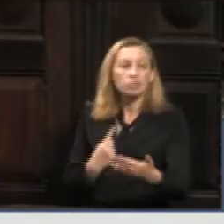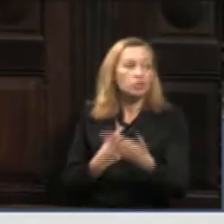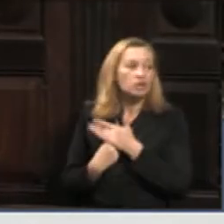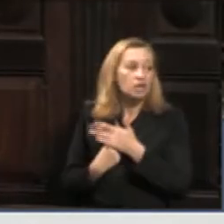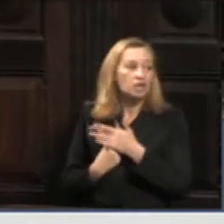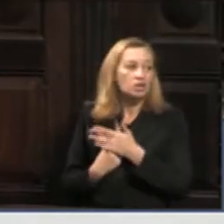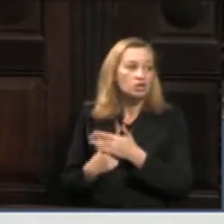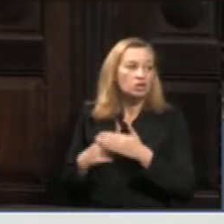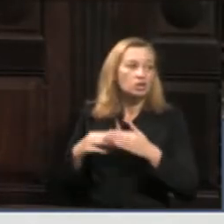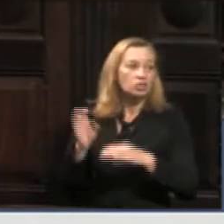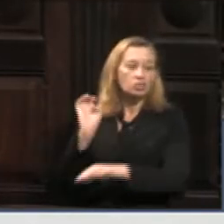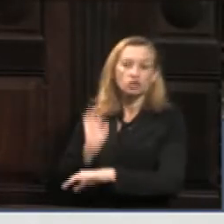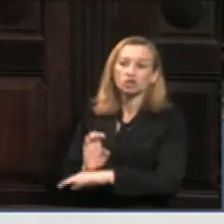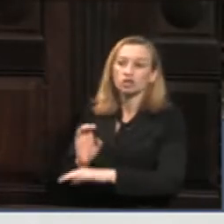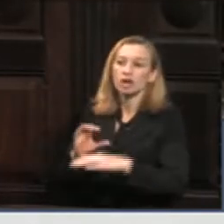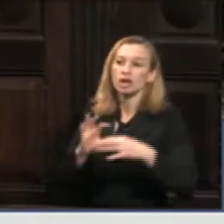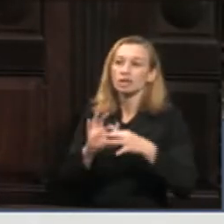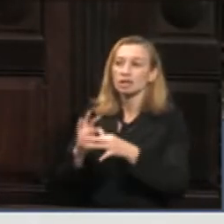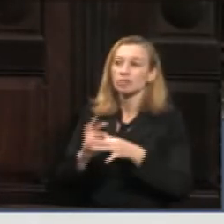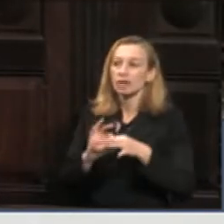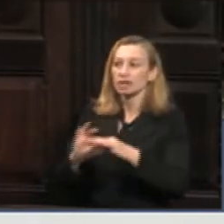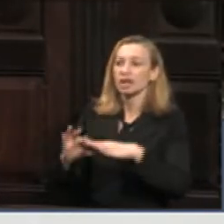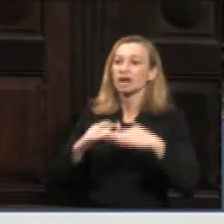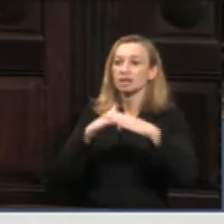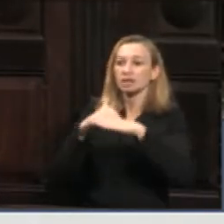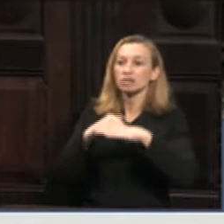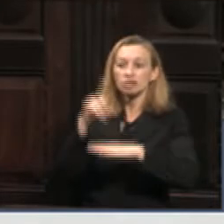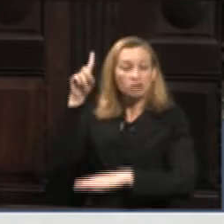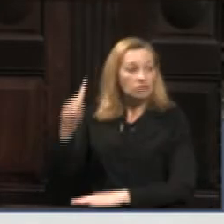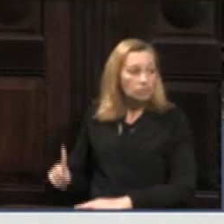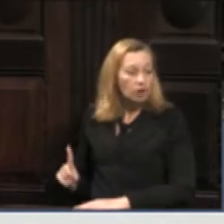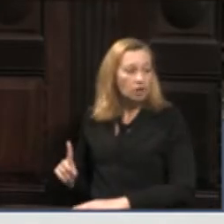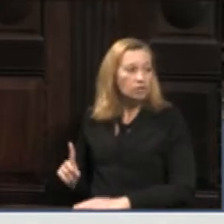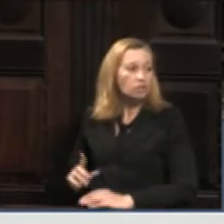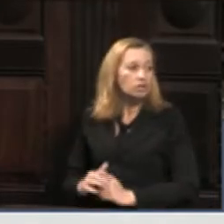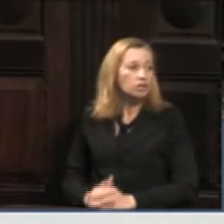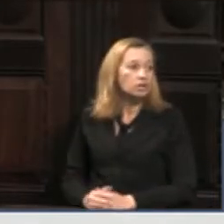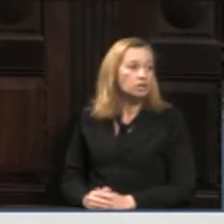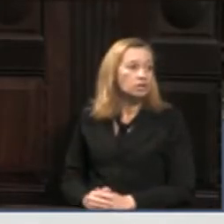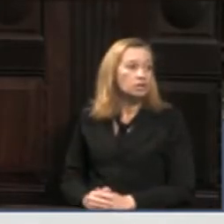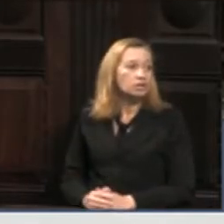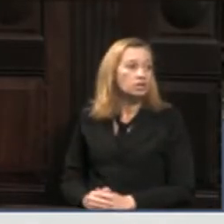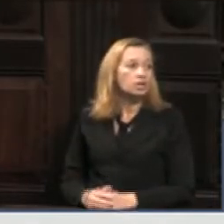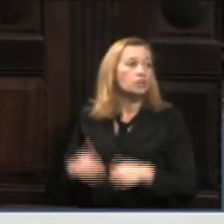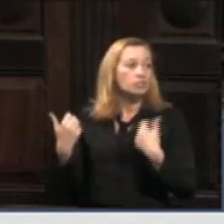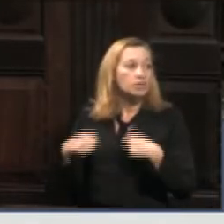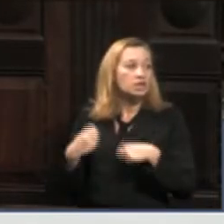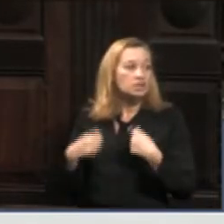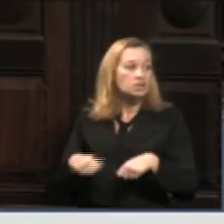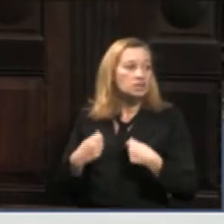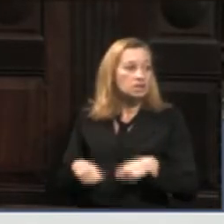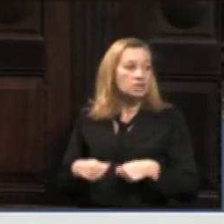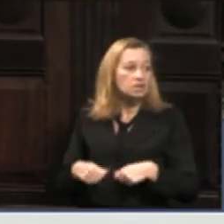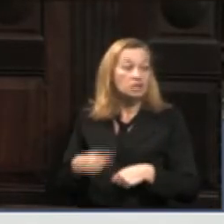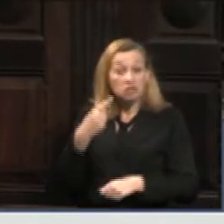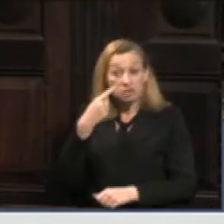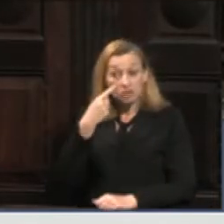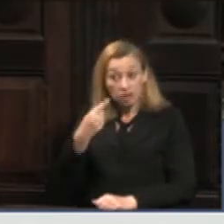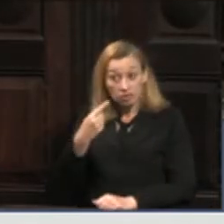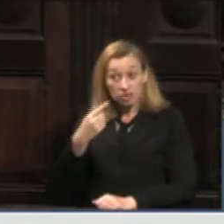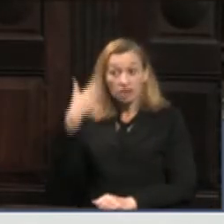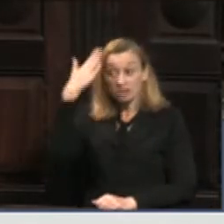direito, quem defende as liberdades democráticas, tem que se compenetrar, tem que saber